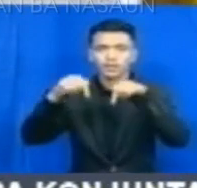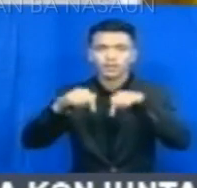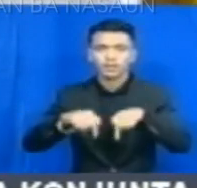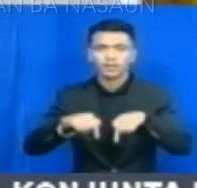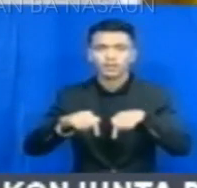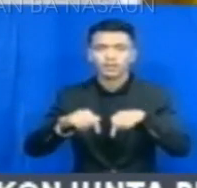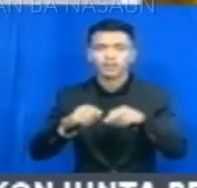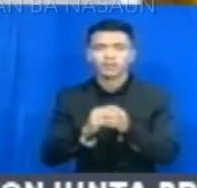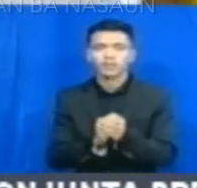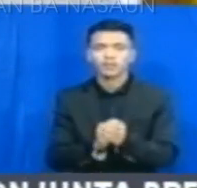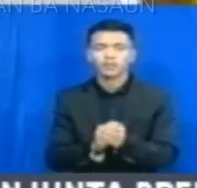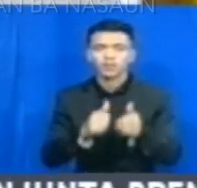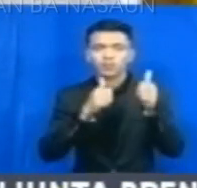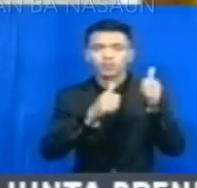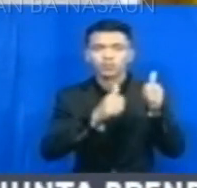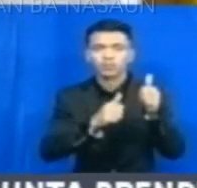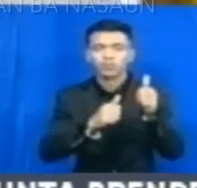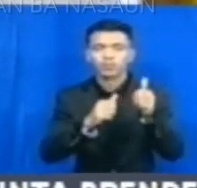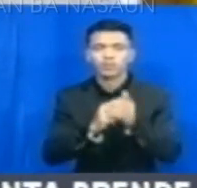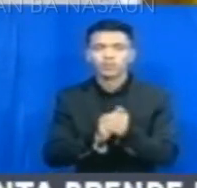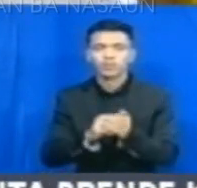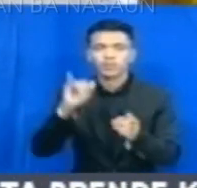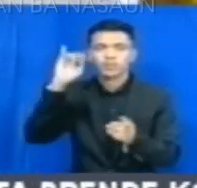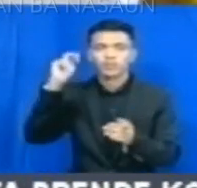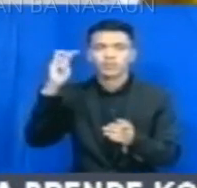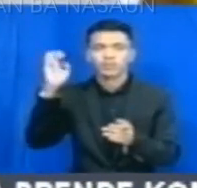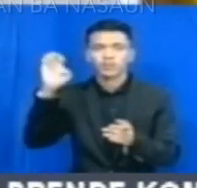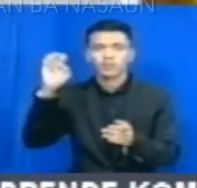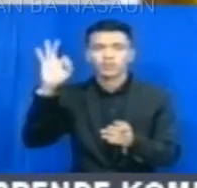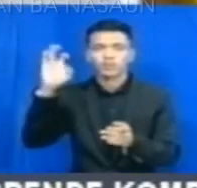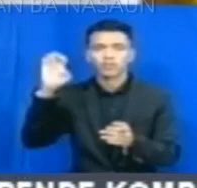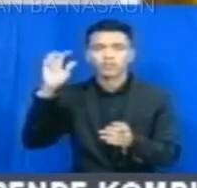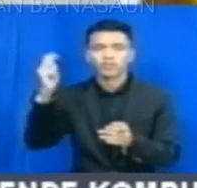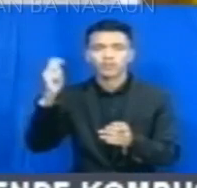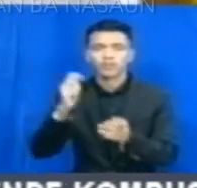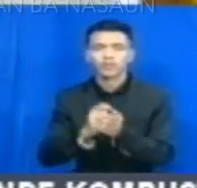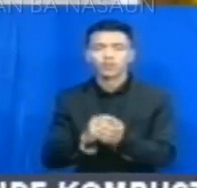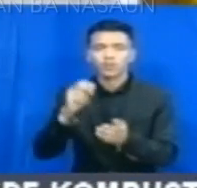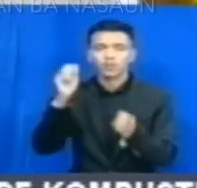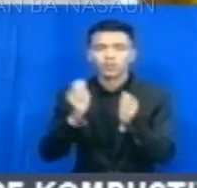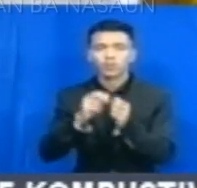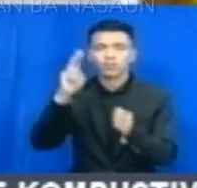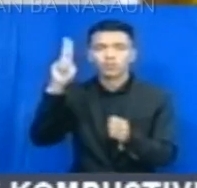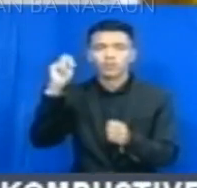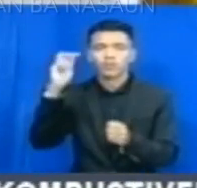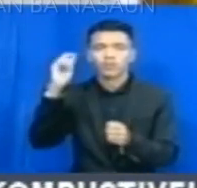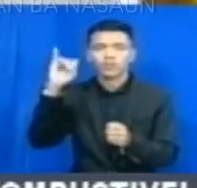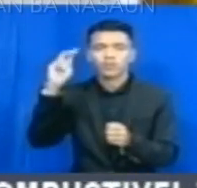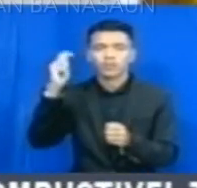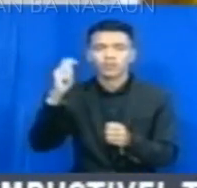a tuir interfet e depois Força de Paz on União untaet hau e